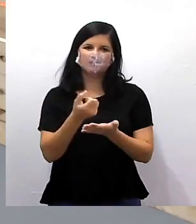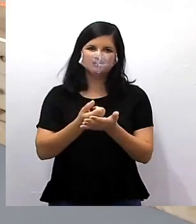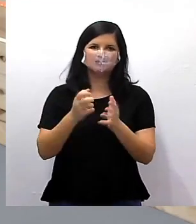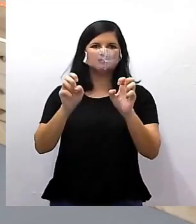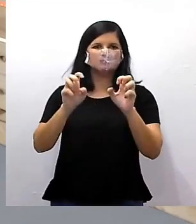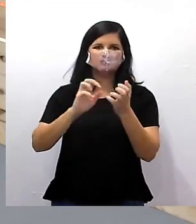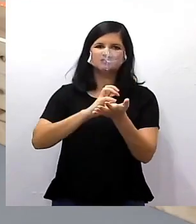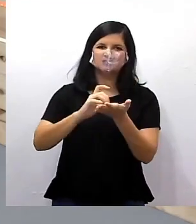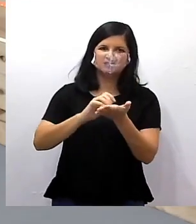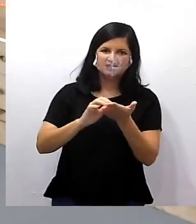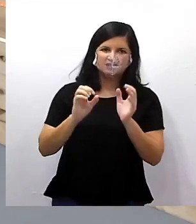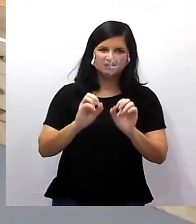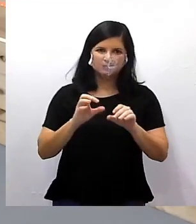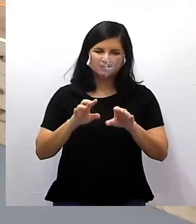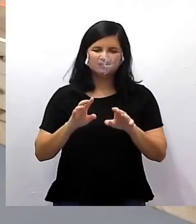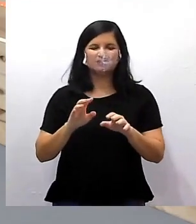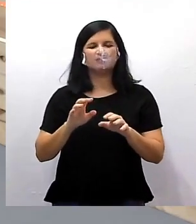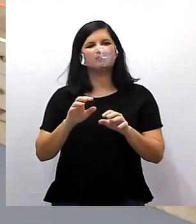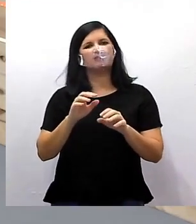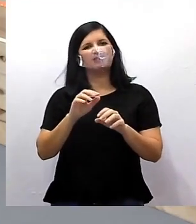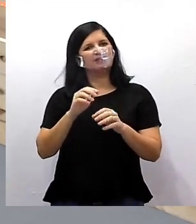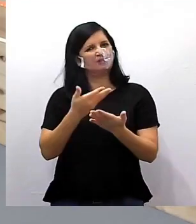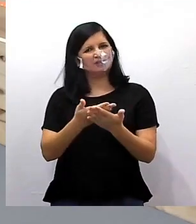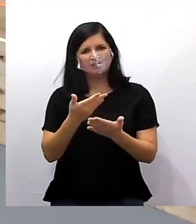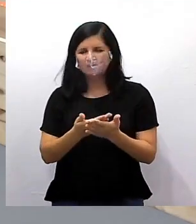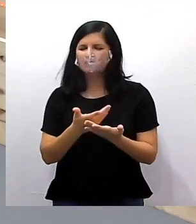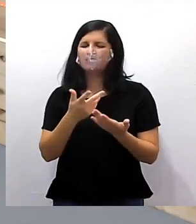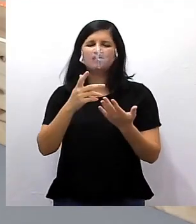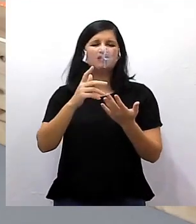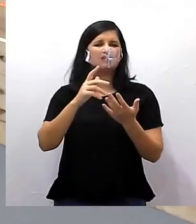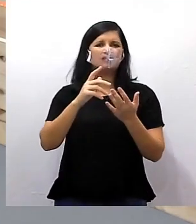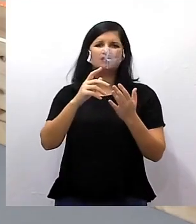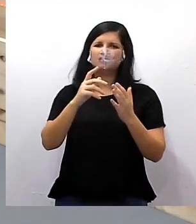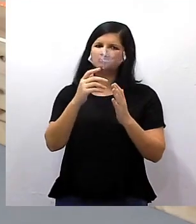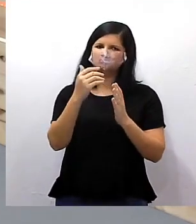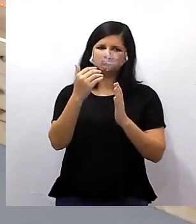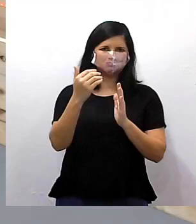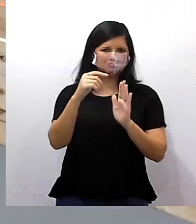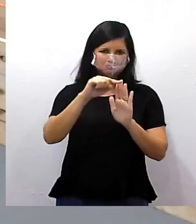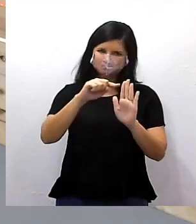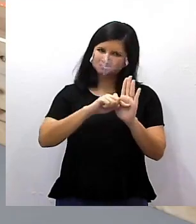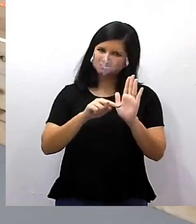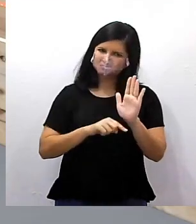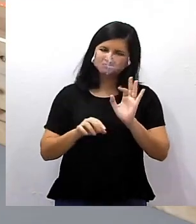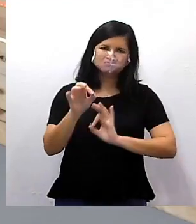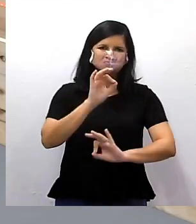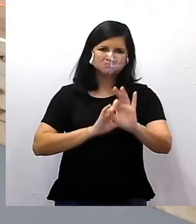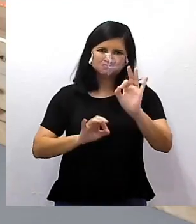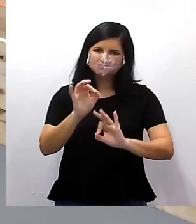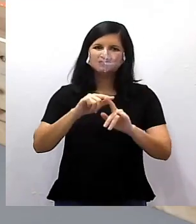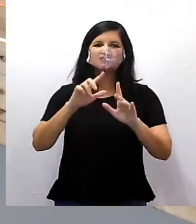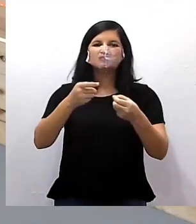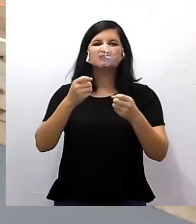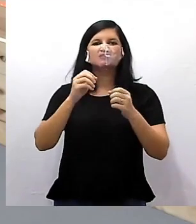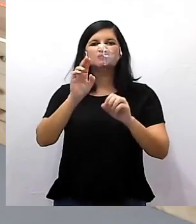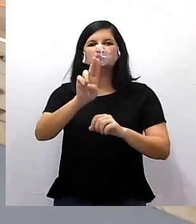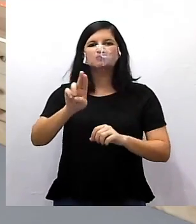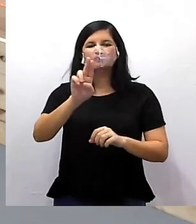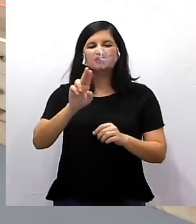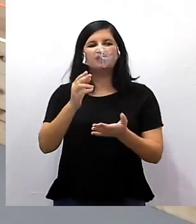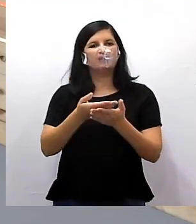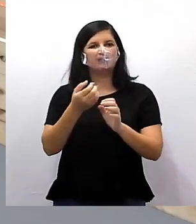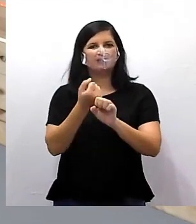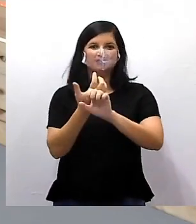de Educação. Essas aulas ao vivo e todas as outras plataformas que estão sendo utilizadas durante esse período de aulas remotas,